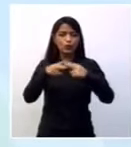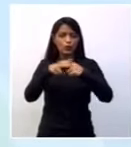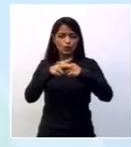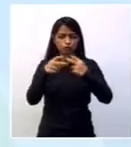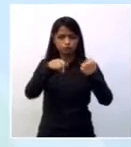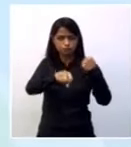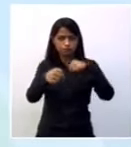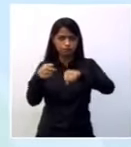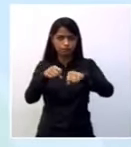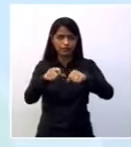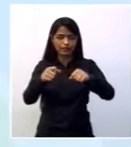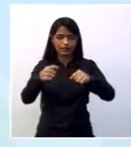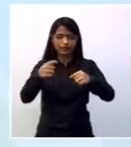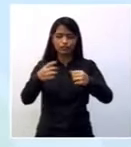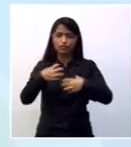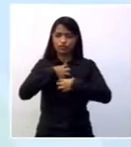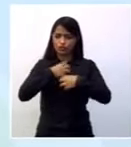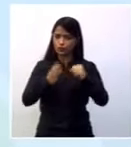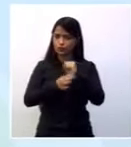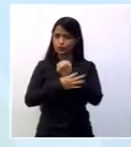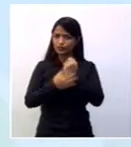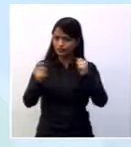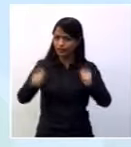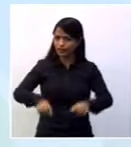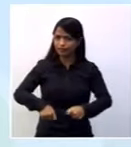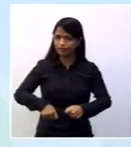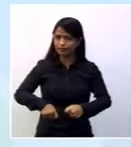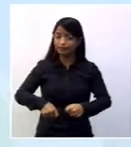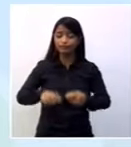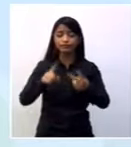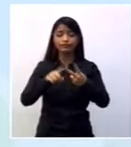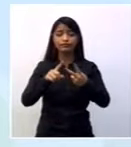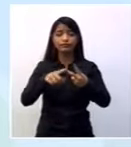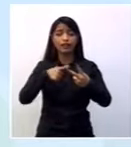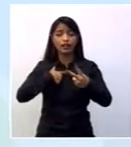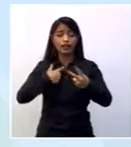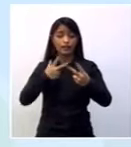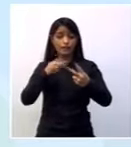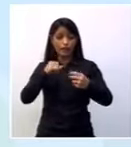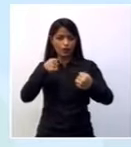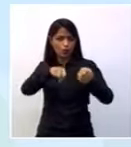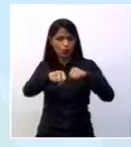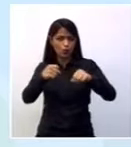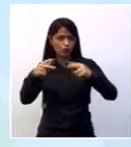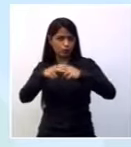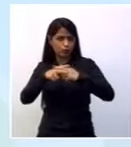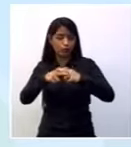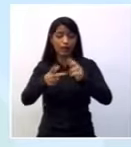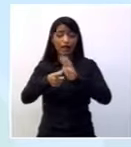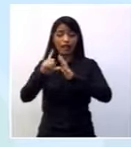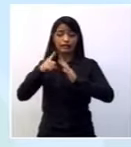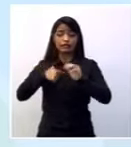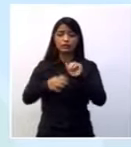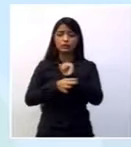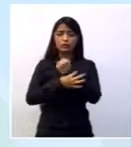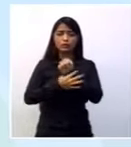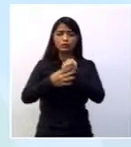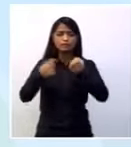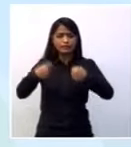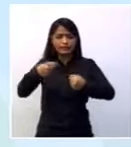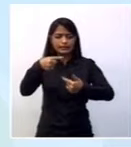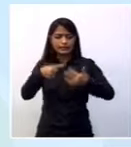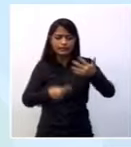segurança? Quais cuidados que devemos tomar para realizar a luta com segurança? Qual